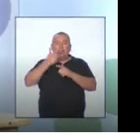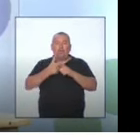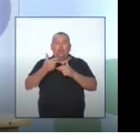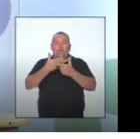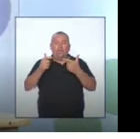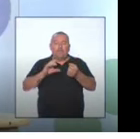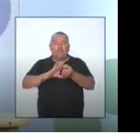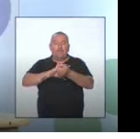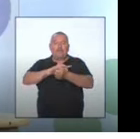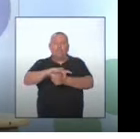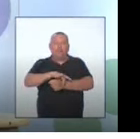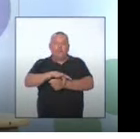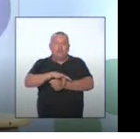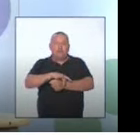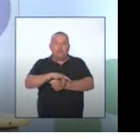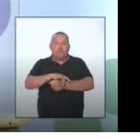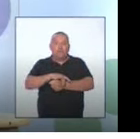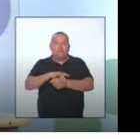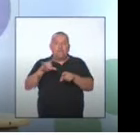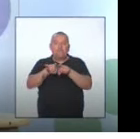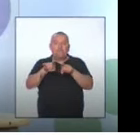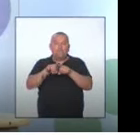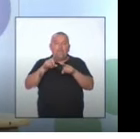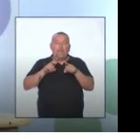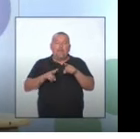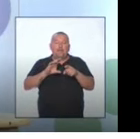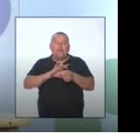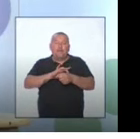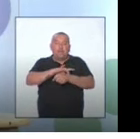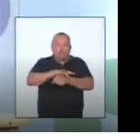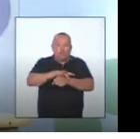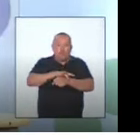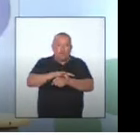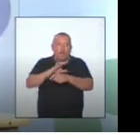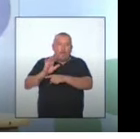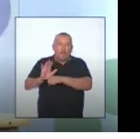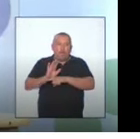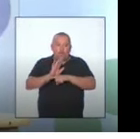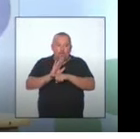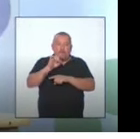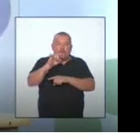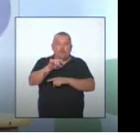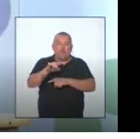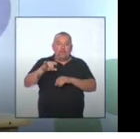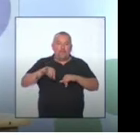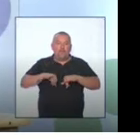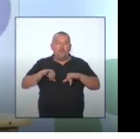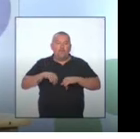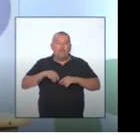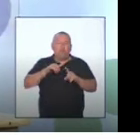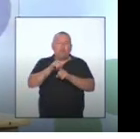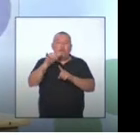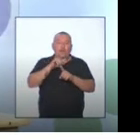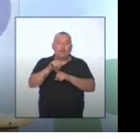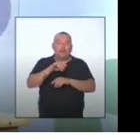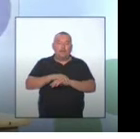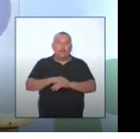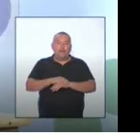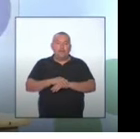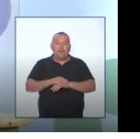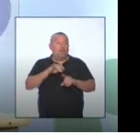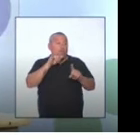de segurança da internet. Porque se manter seguro também contribui para que vocês não sofram com bullying. Bullying